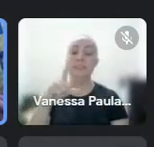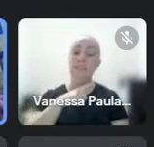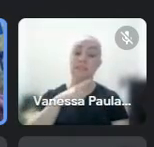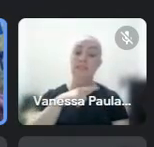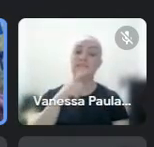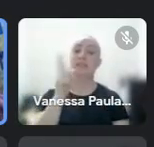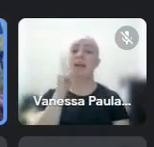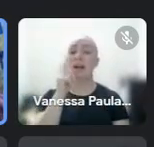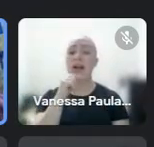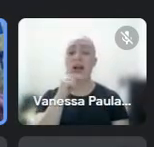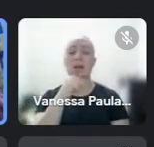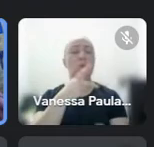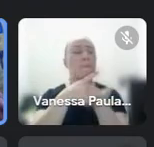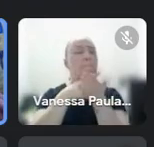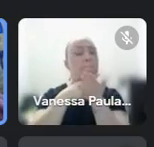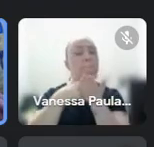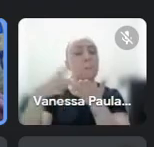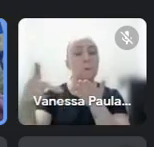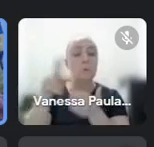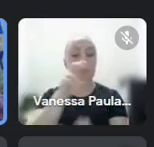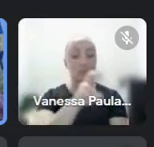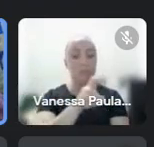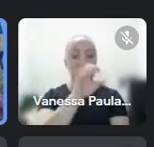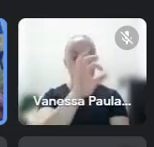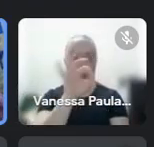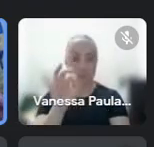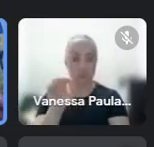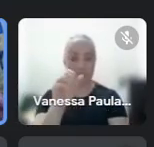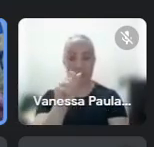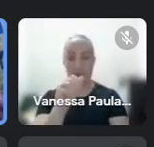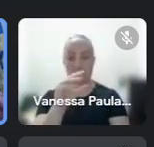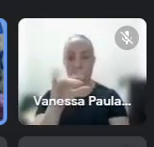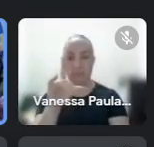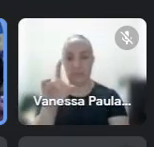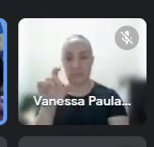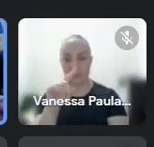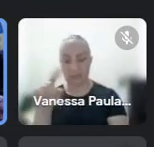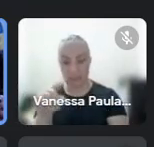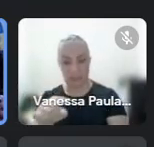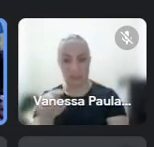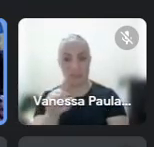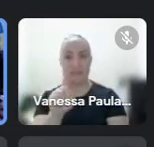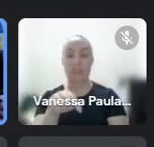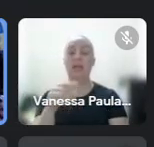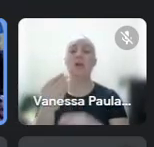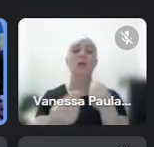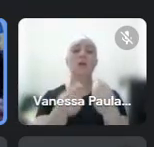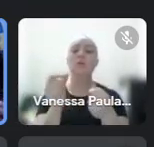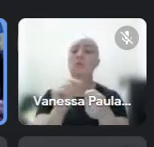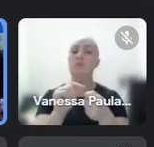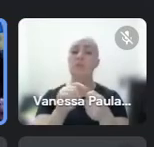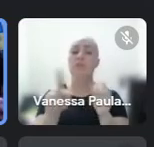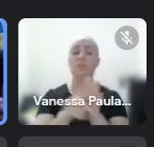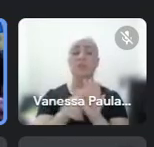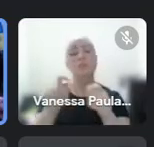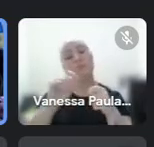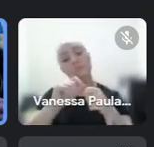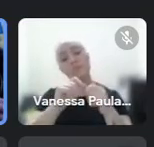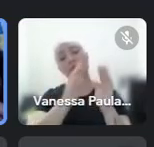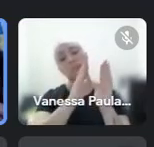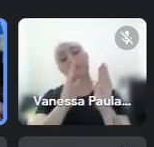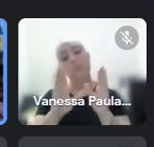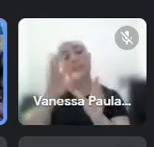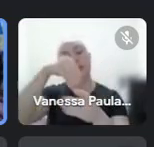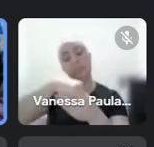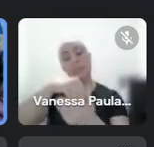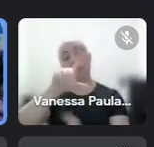com 5% de acidez, tá, gente? Aqui, para obter 5% de acidez, é feito um procedimento dentro do